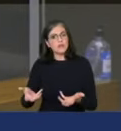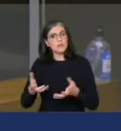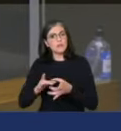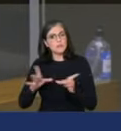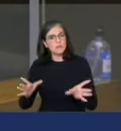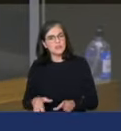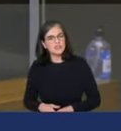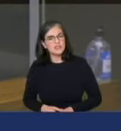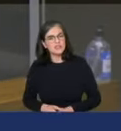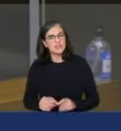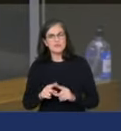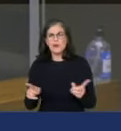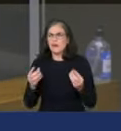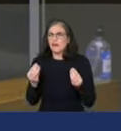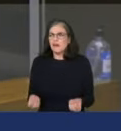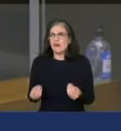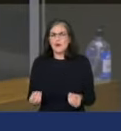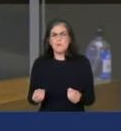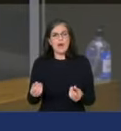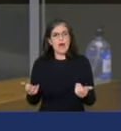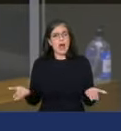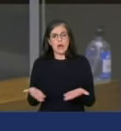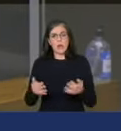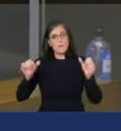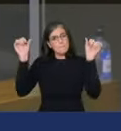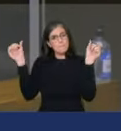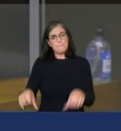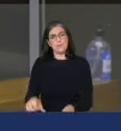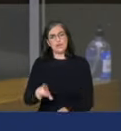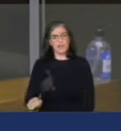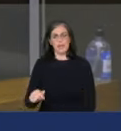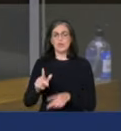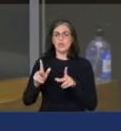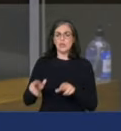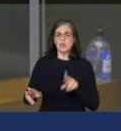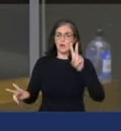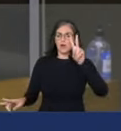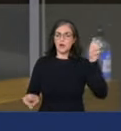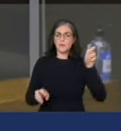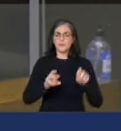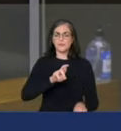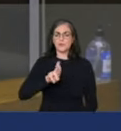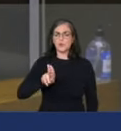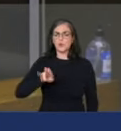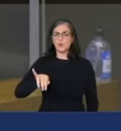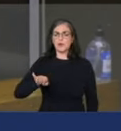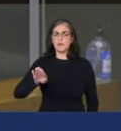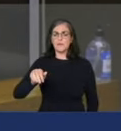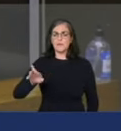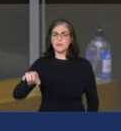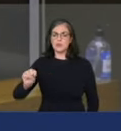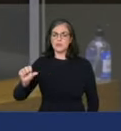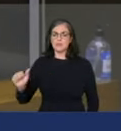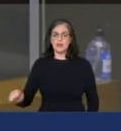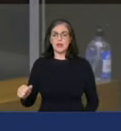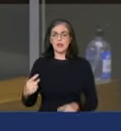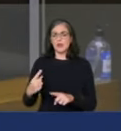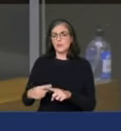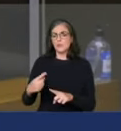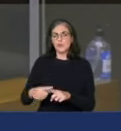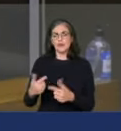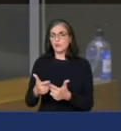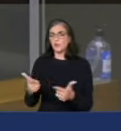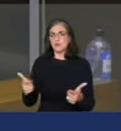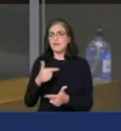Essa é a pior ditadura Como já dizia Rui Barbosa porque não há a quem se recorrer a ditadura do Judiciário